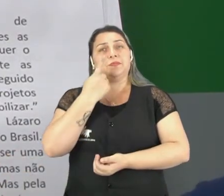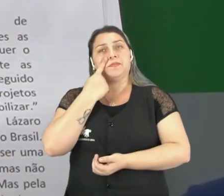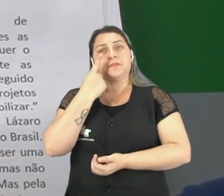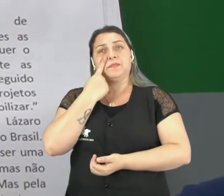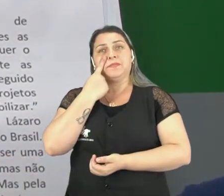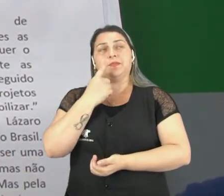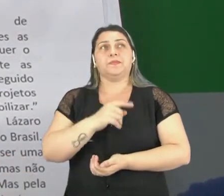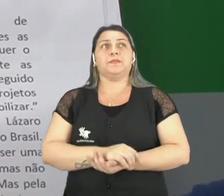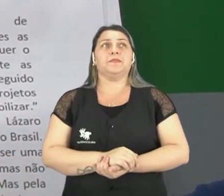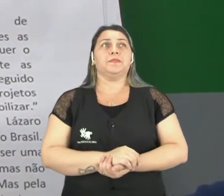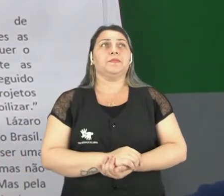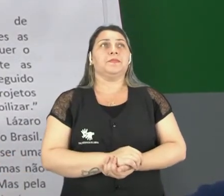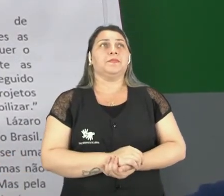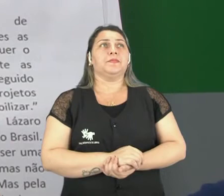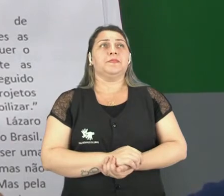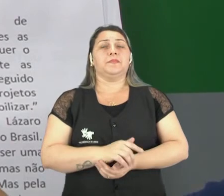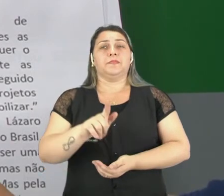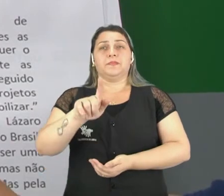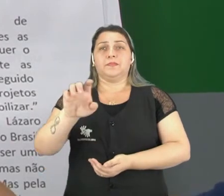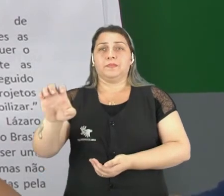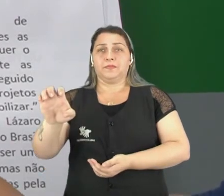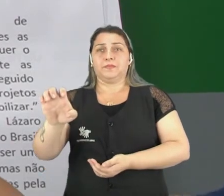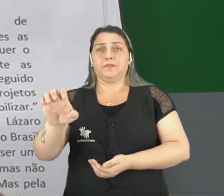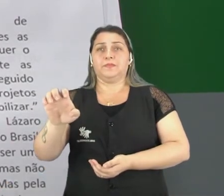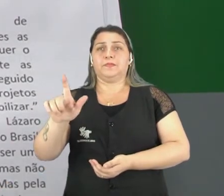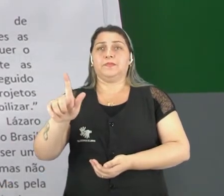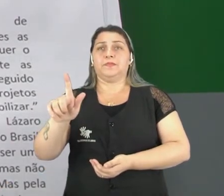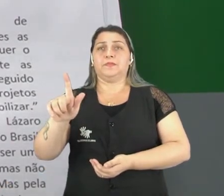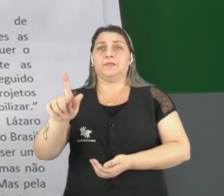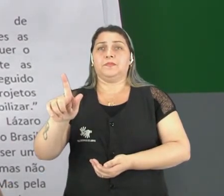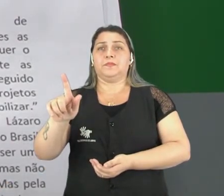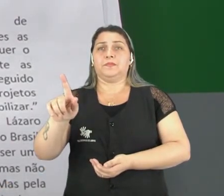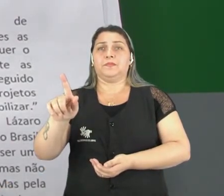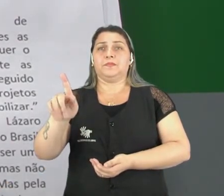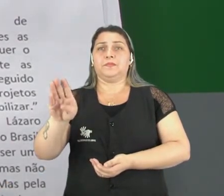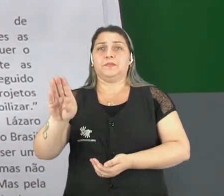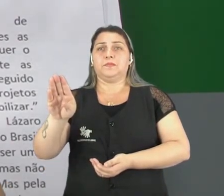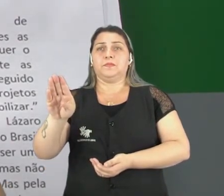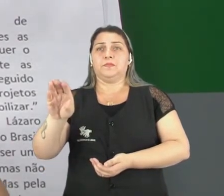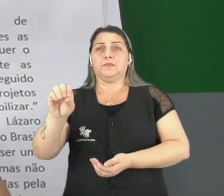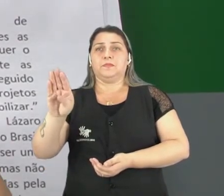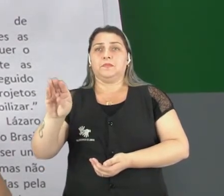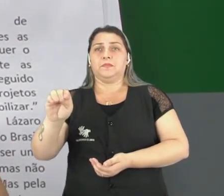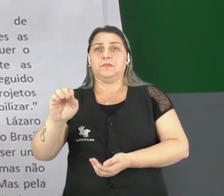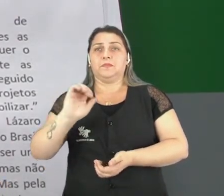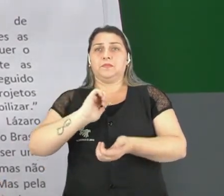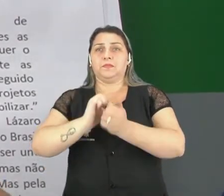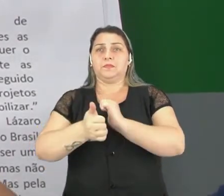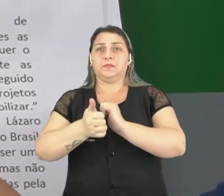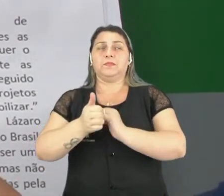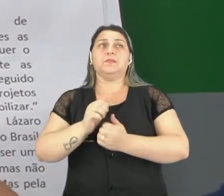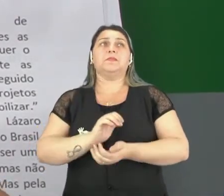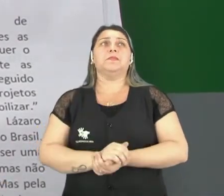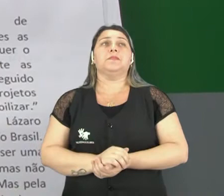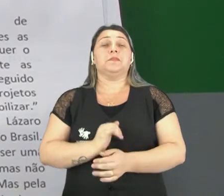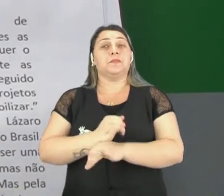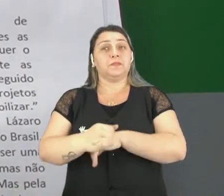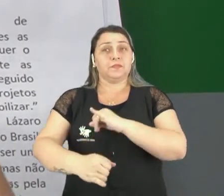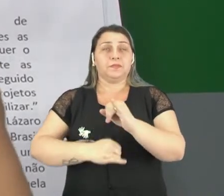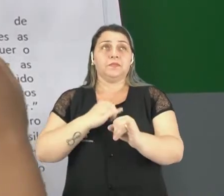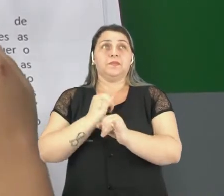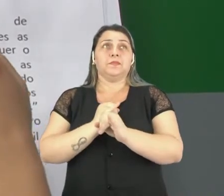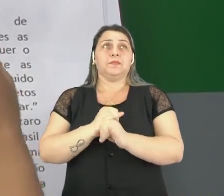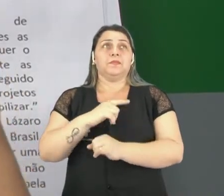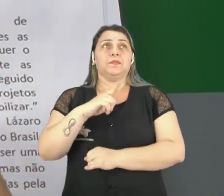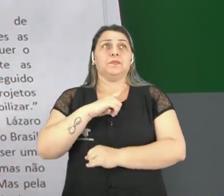ó, o GUE, né? Que é o Globo Esporte, que é a sigla desse aqui, veiculado na internet, que tem